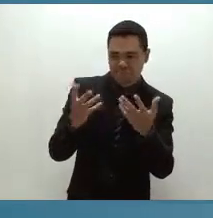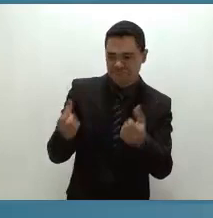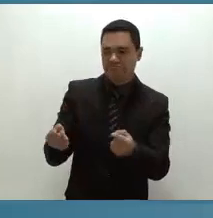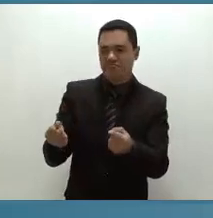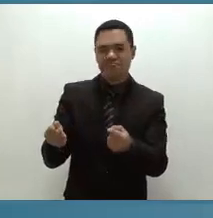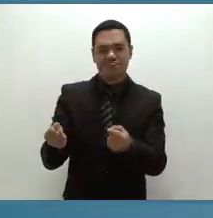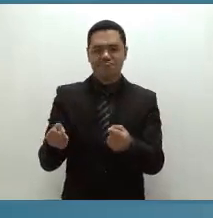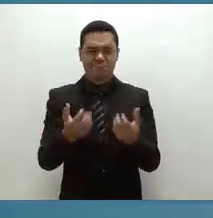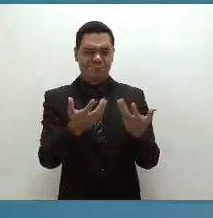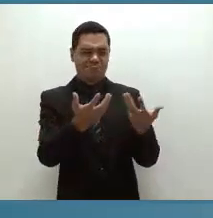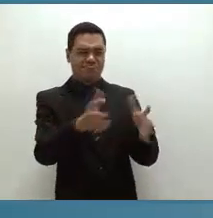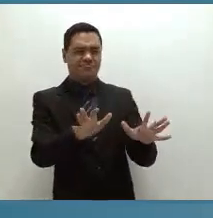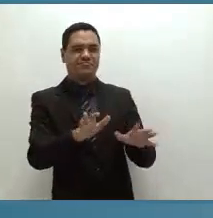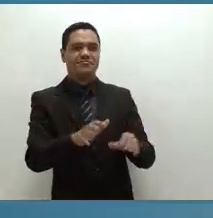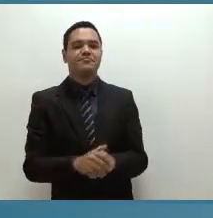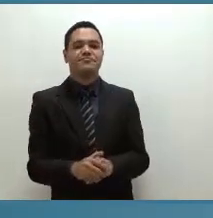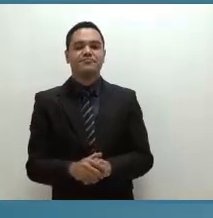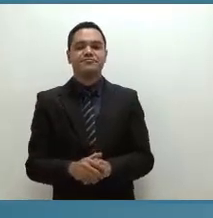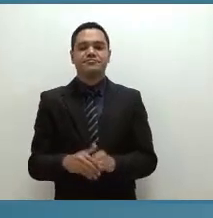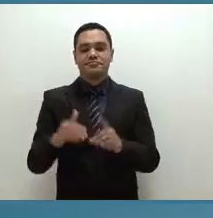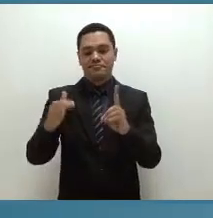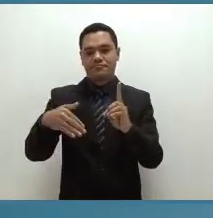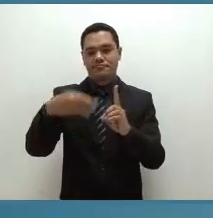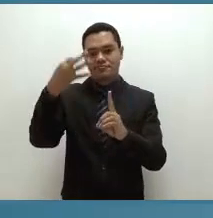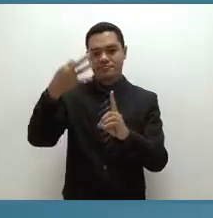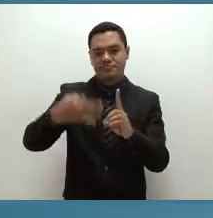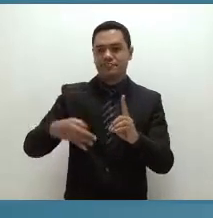Desembargadora Luzia Haddad Guimarães Nascimento?